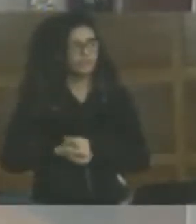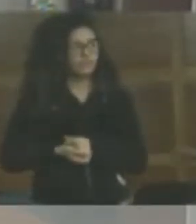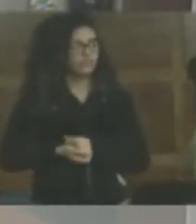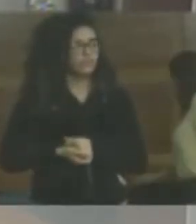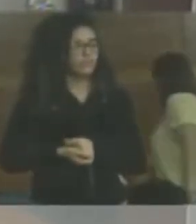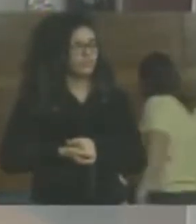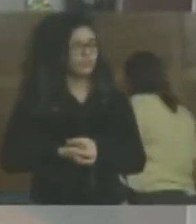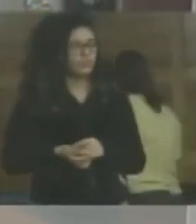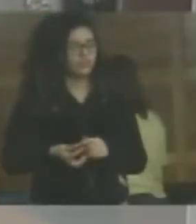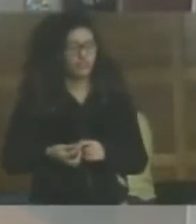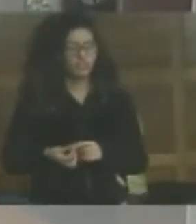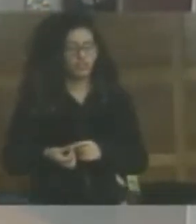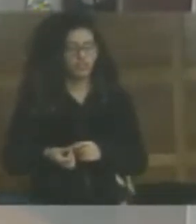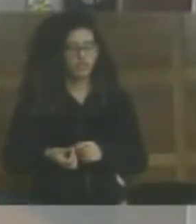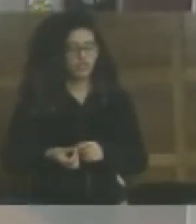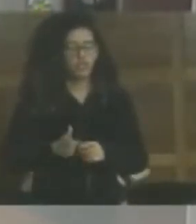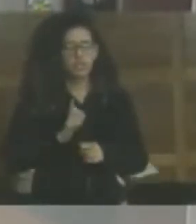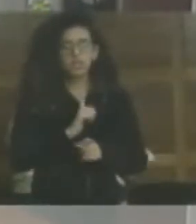lá no,